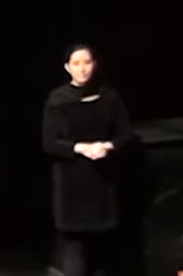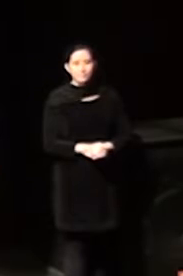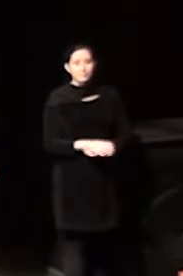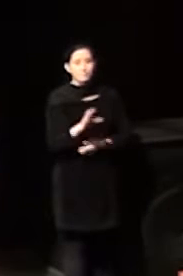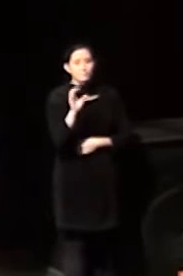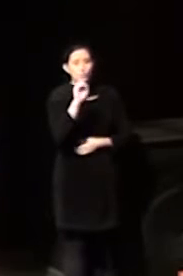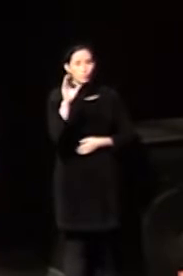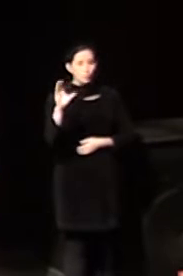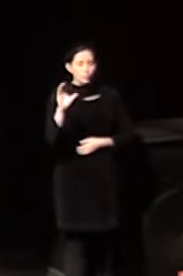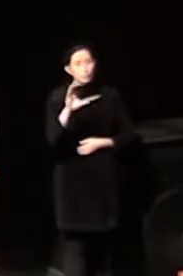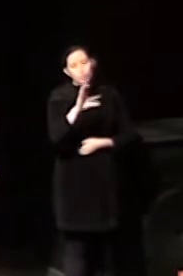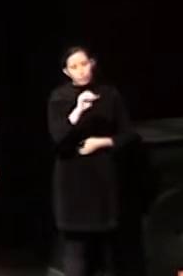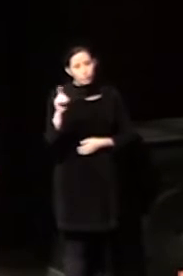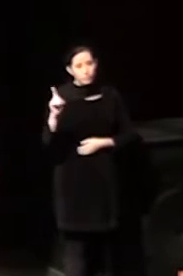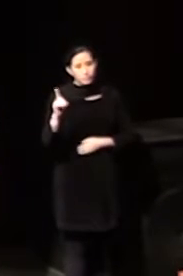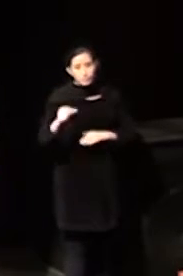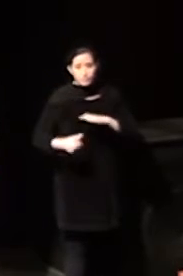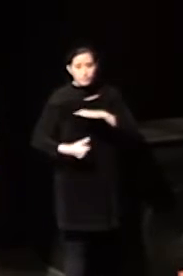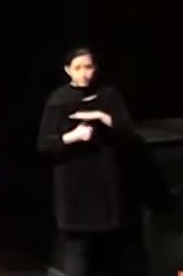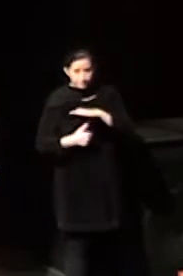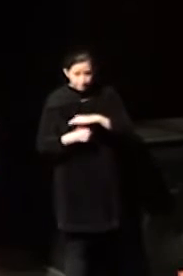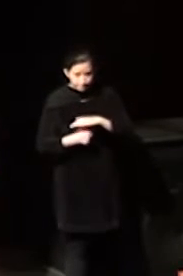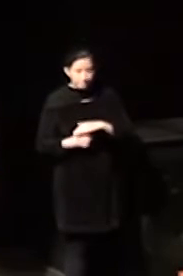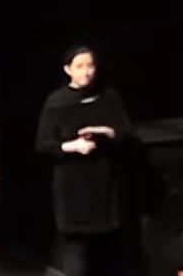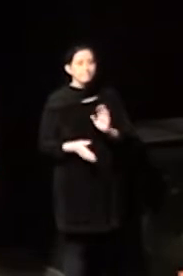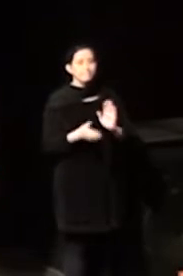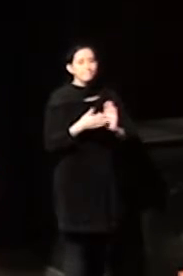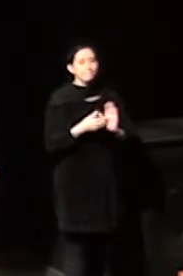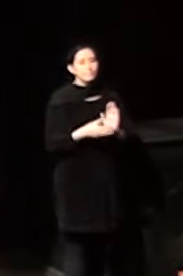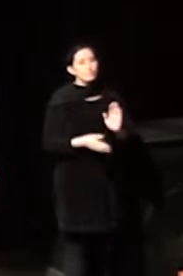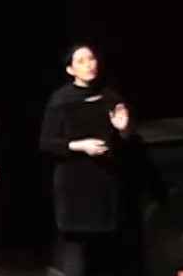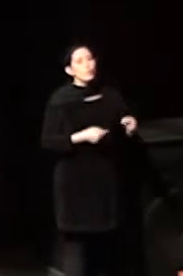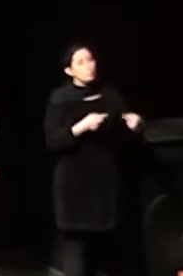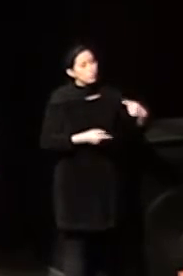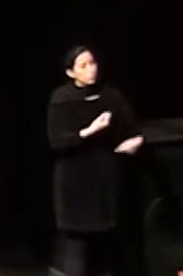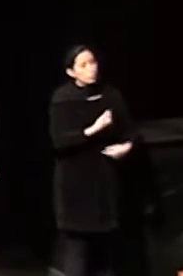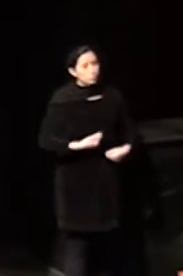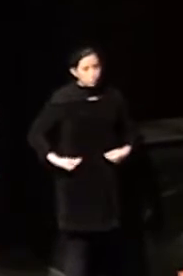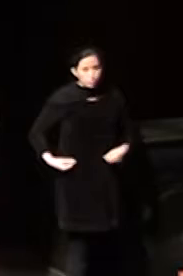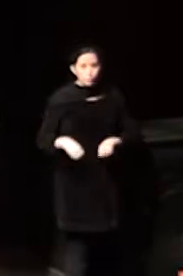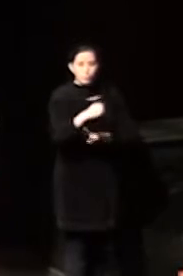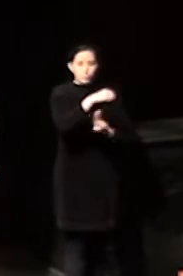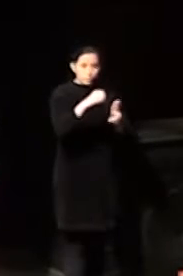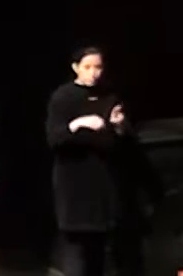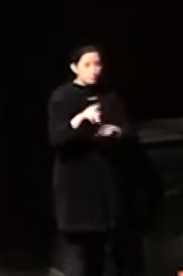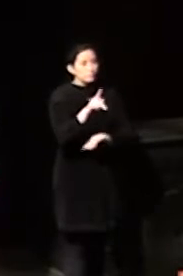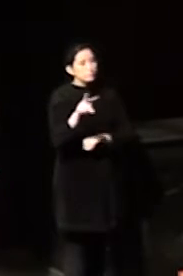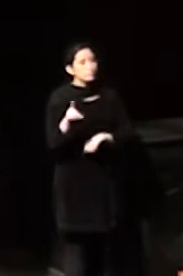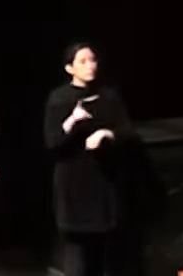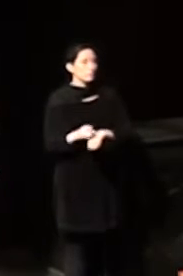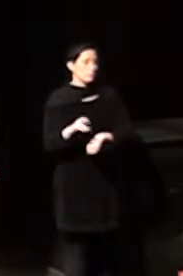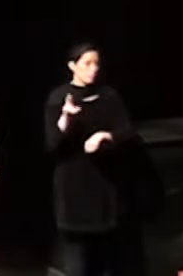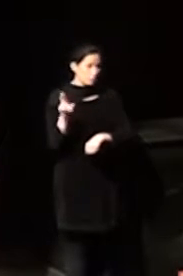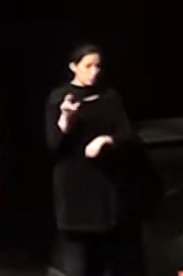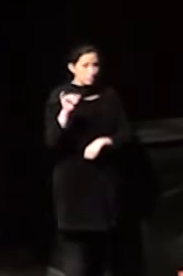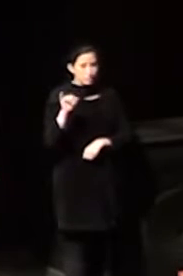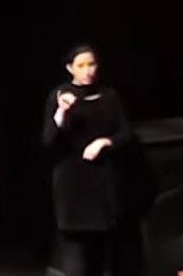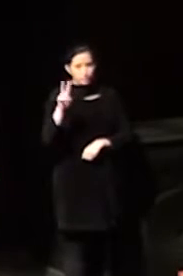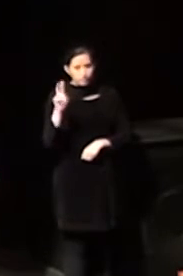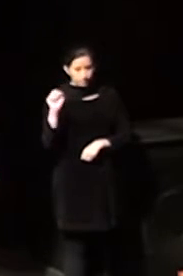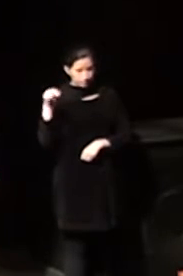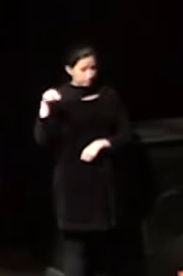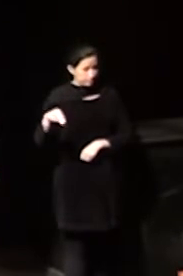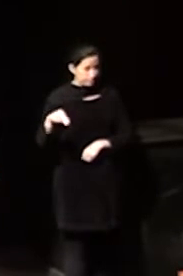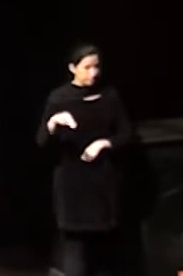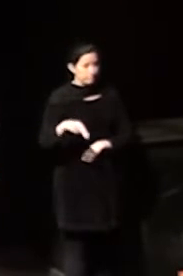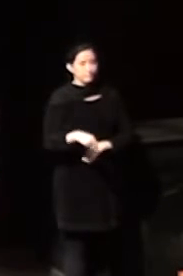Vice-coordenador do Bacharelado em Políticas Públicas da Universidade Federal do ABC, professor doutor Ivan Felipe de Almeida